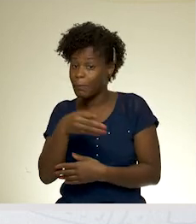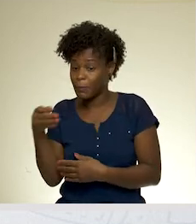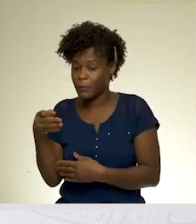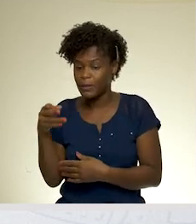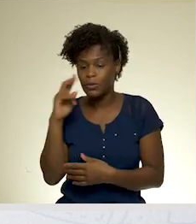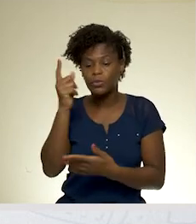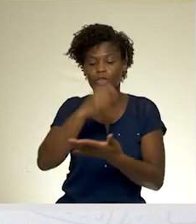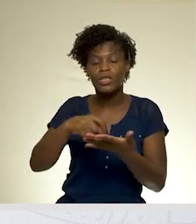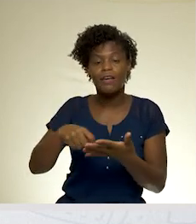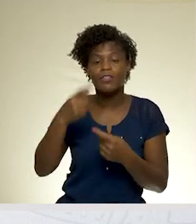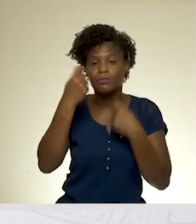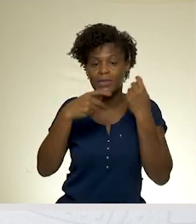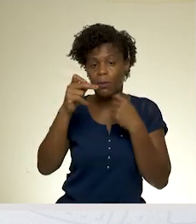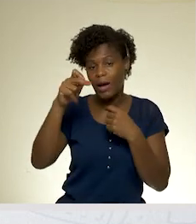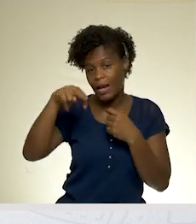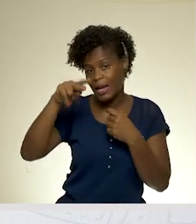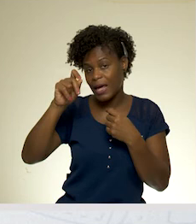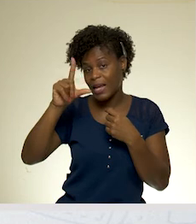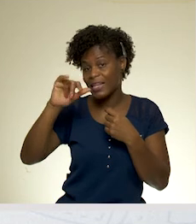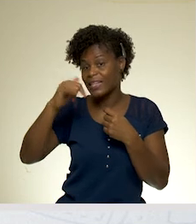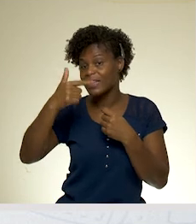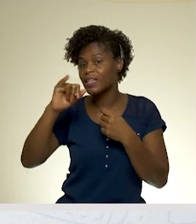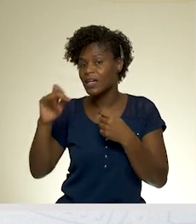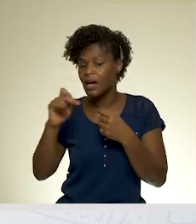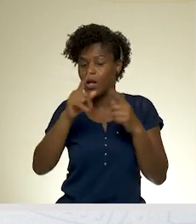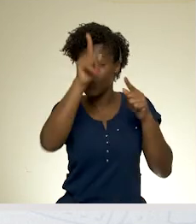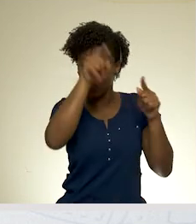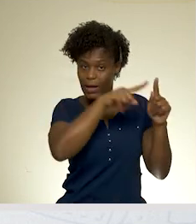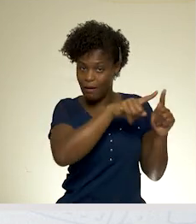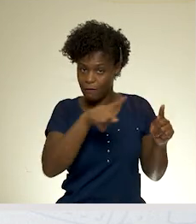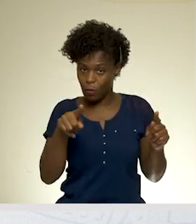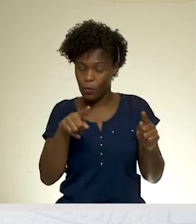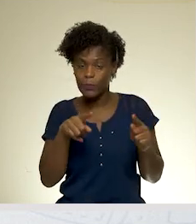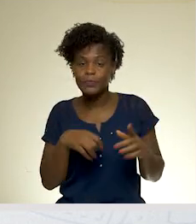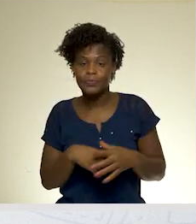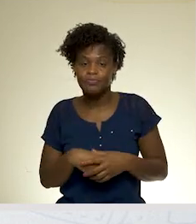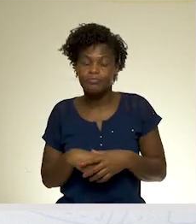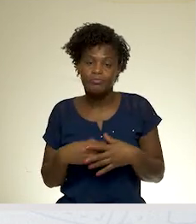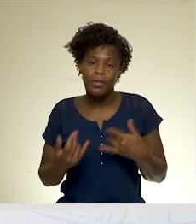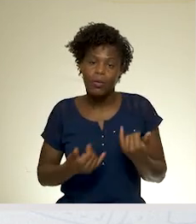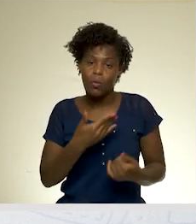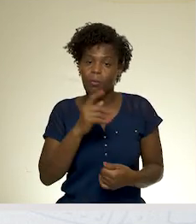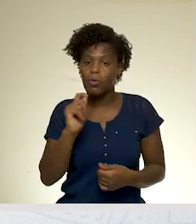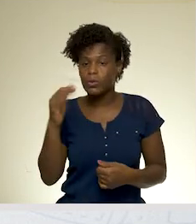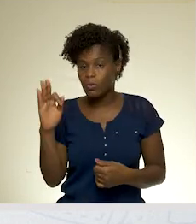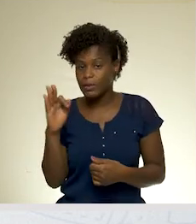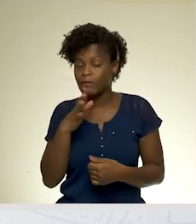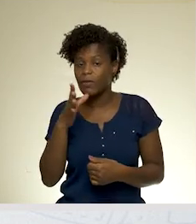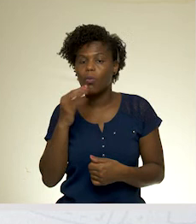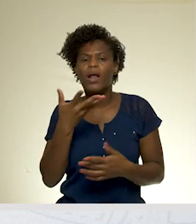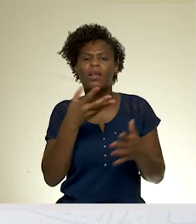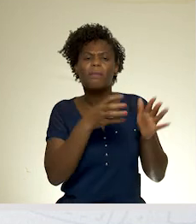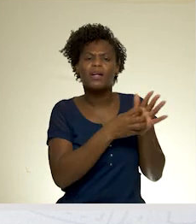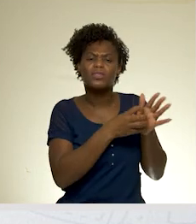1.3. Escreve a expressão analítica da função do gráfico representado na figura. 1.4. Determina a